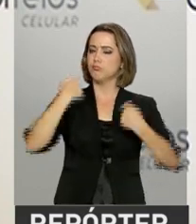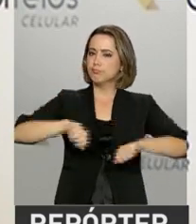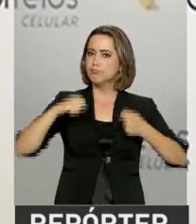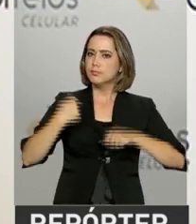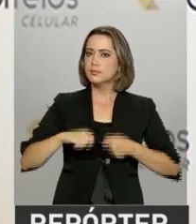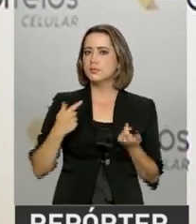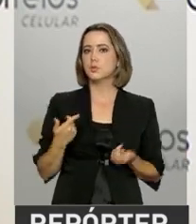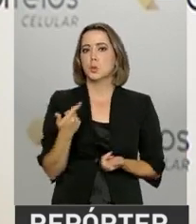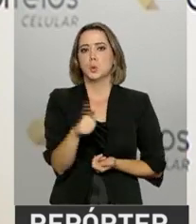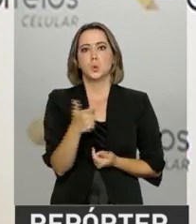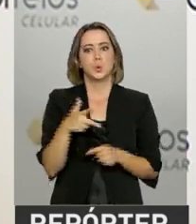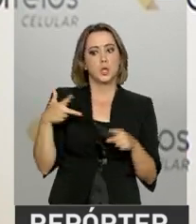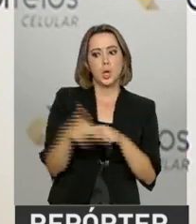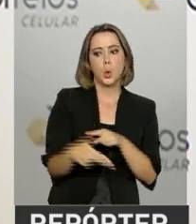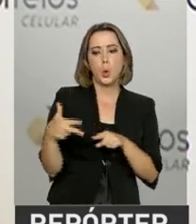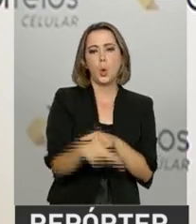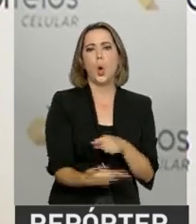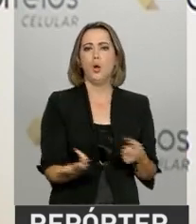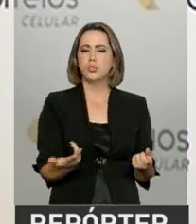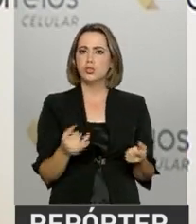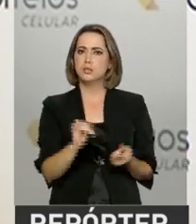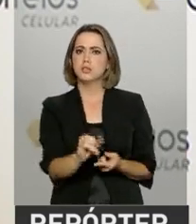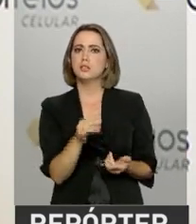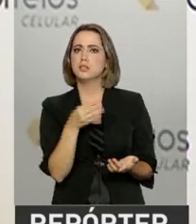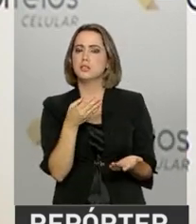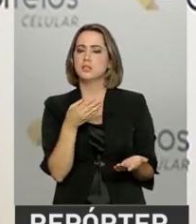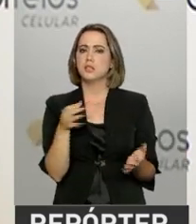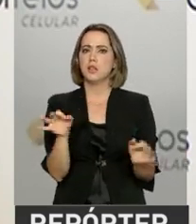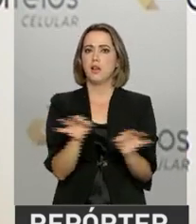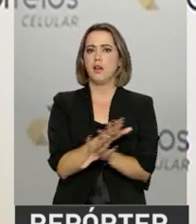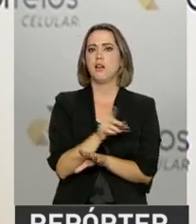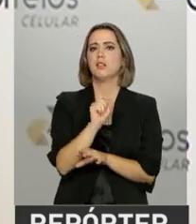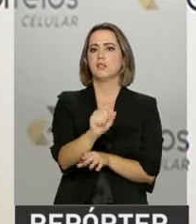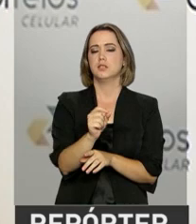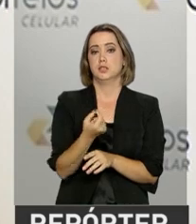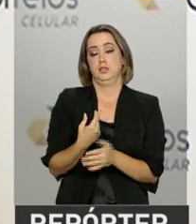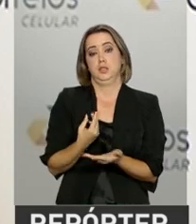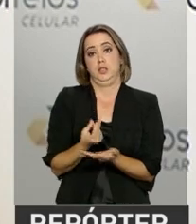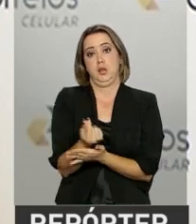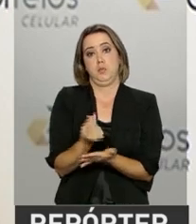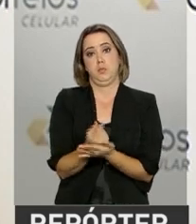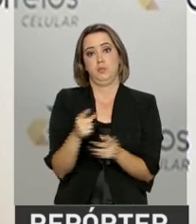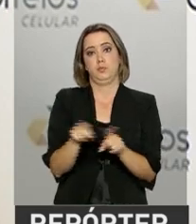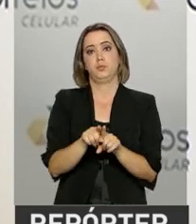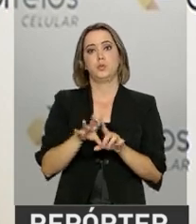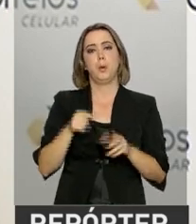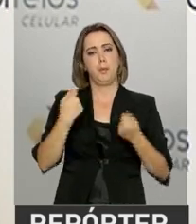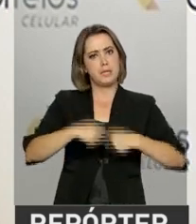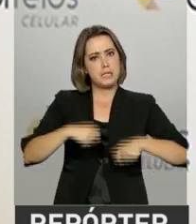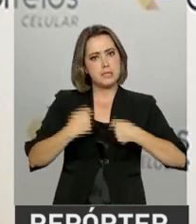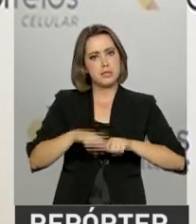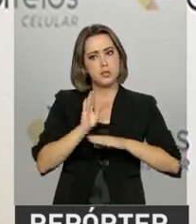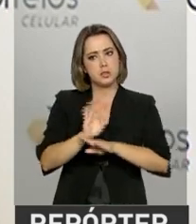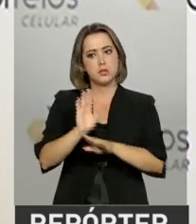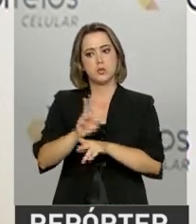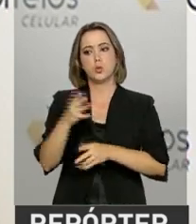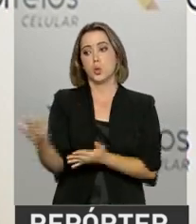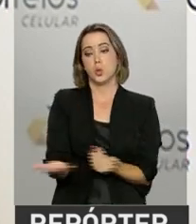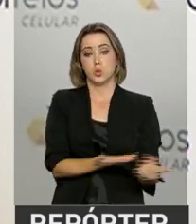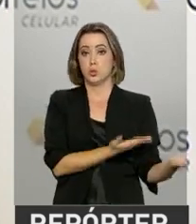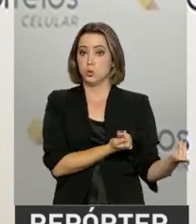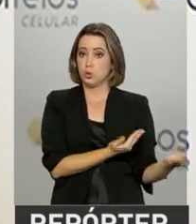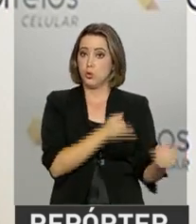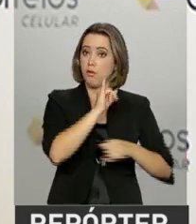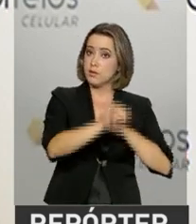questão de não interromper não cortar o serviço de internet é uma demanda muito forte de todas as classes sociais quer seja dos jovens que